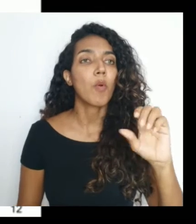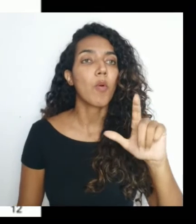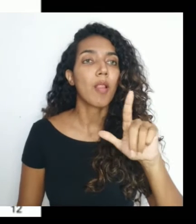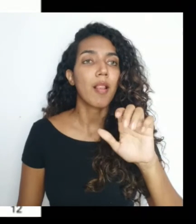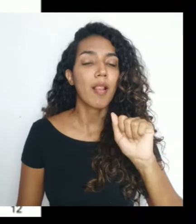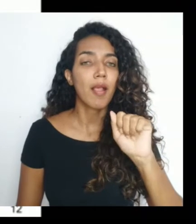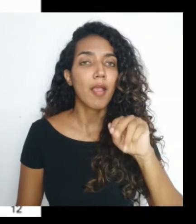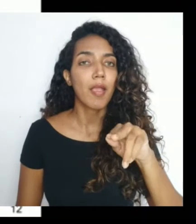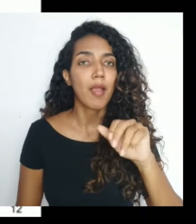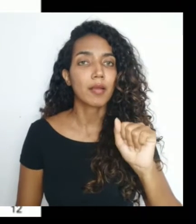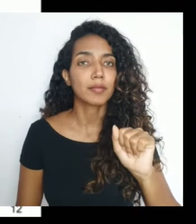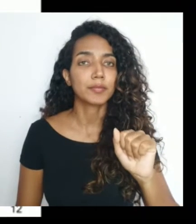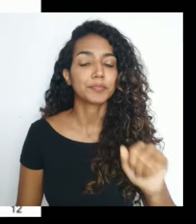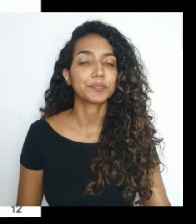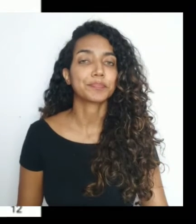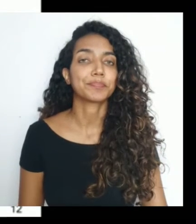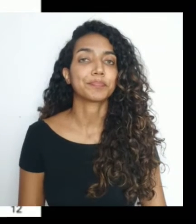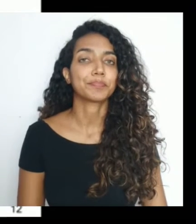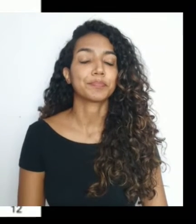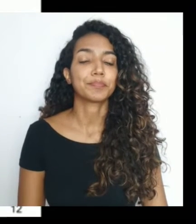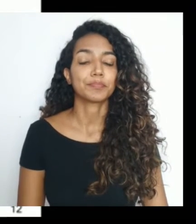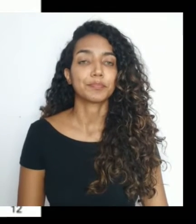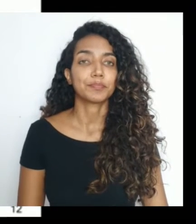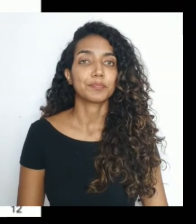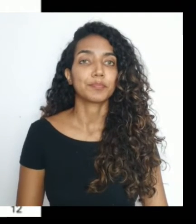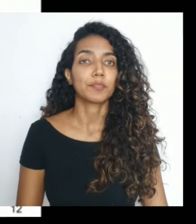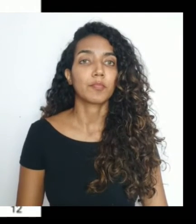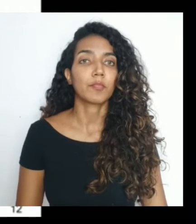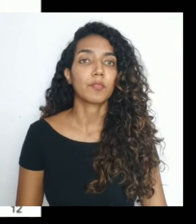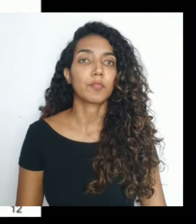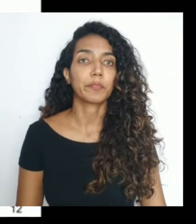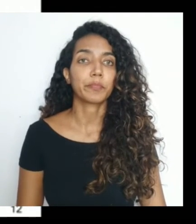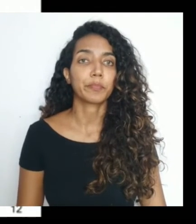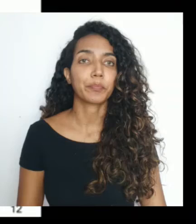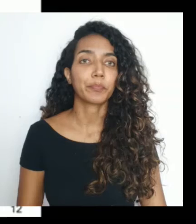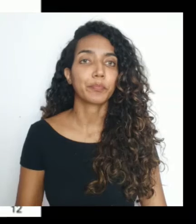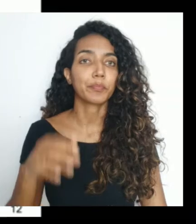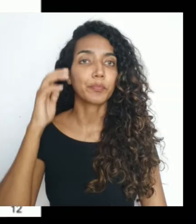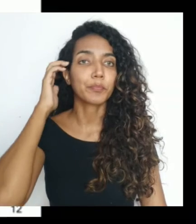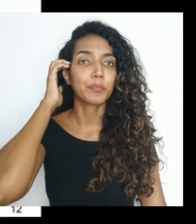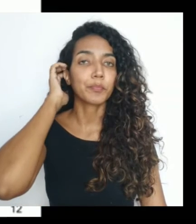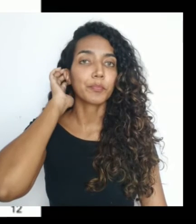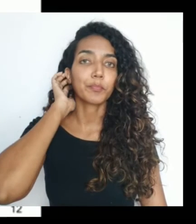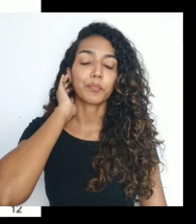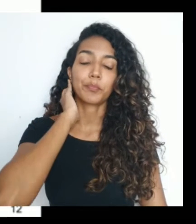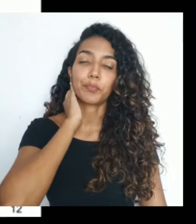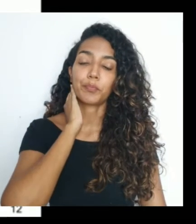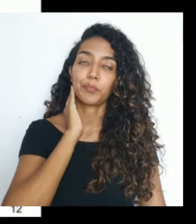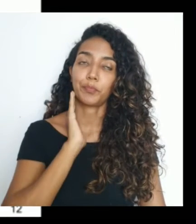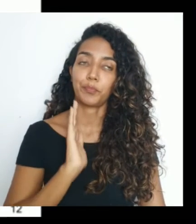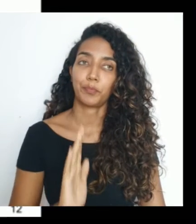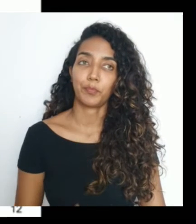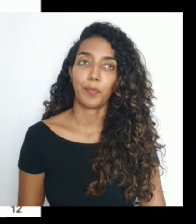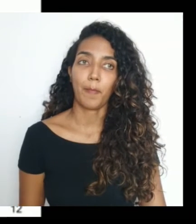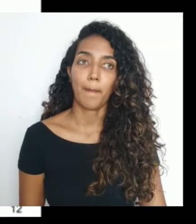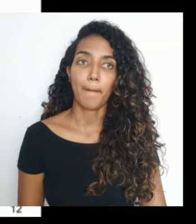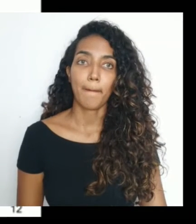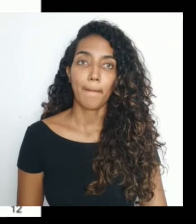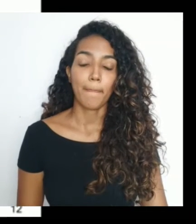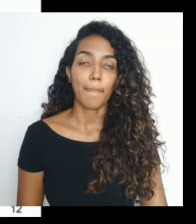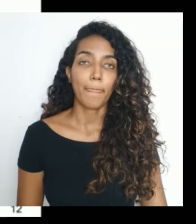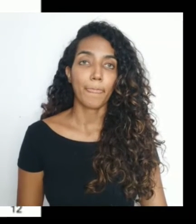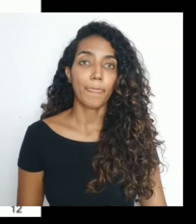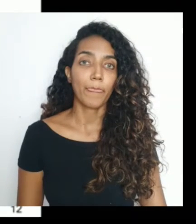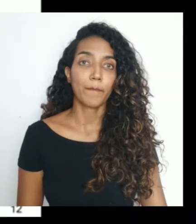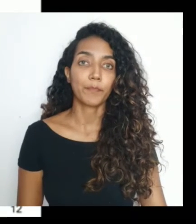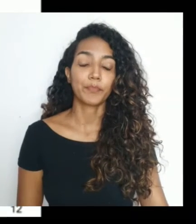true mais uma vez. B é true inicialmente, C é true também, B é igual a true é. Lembrando, tipos de